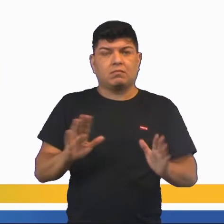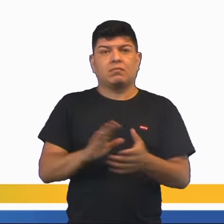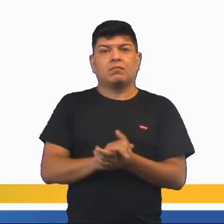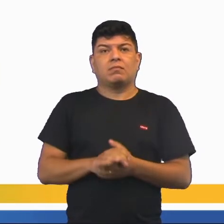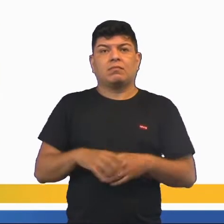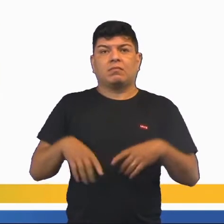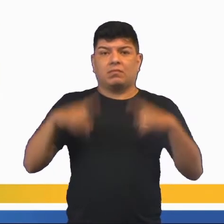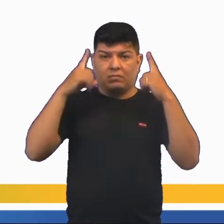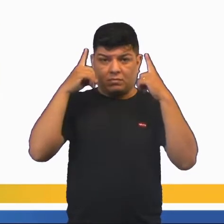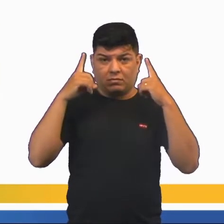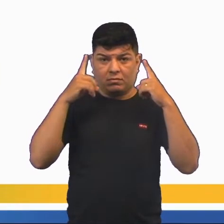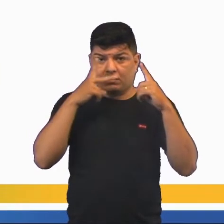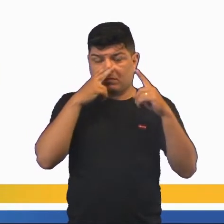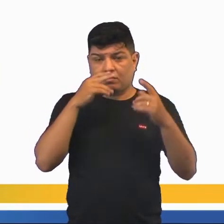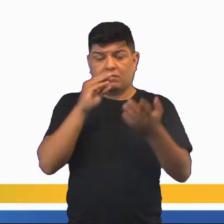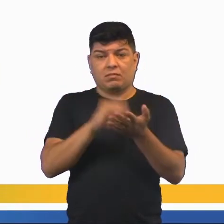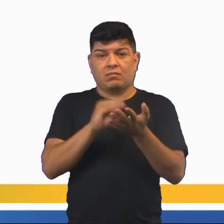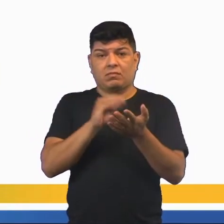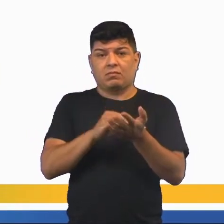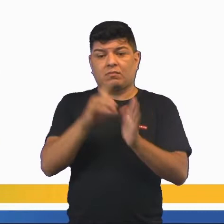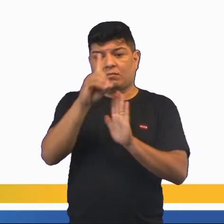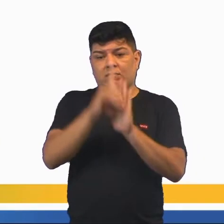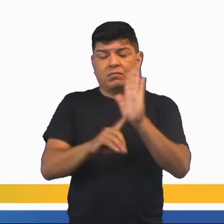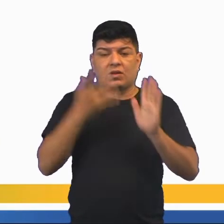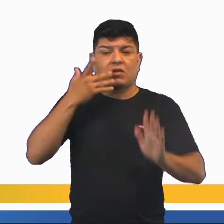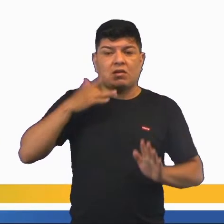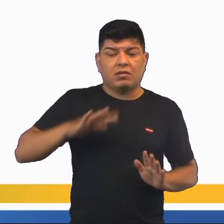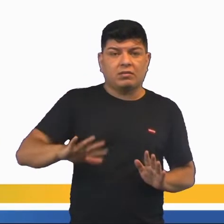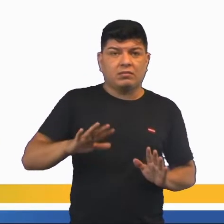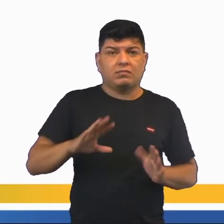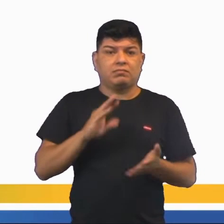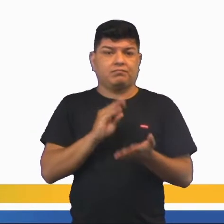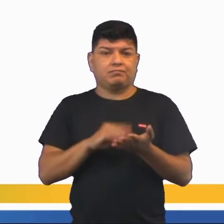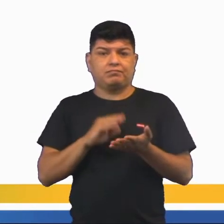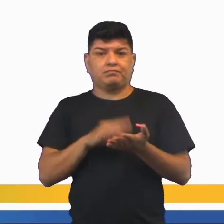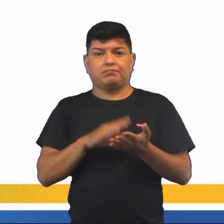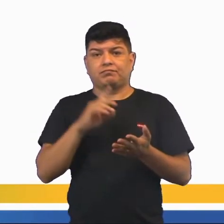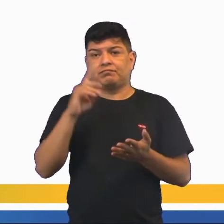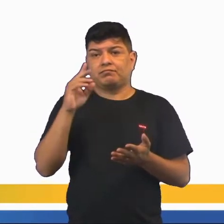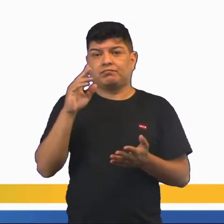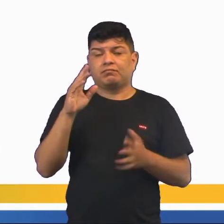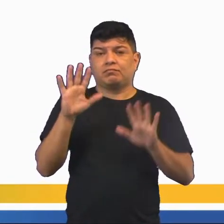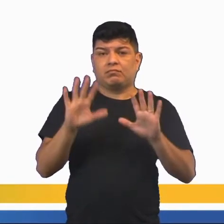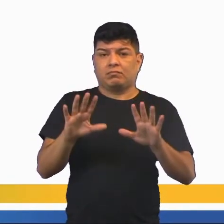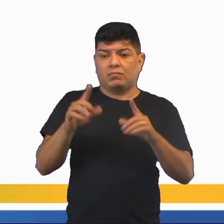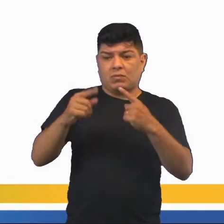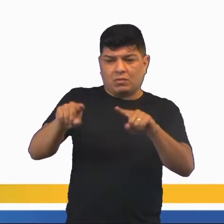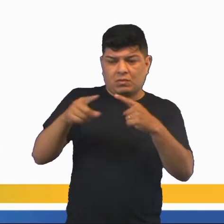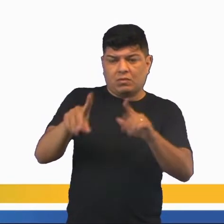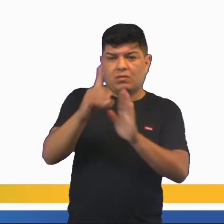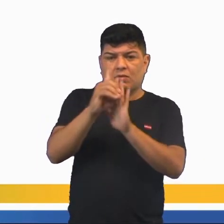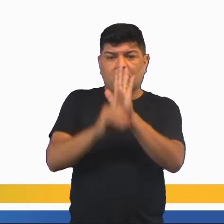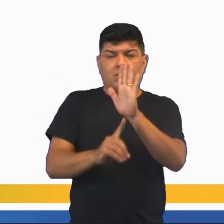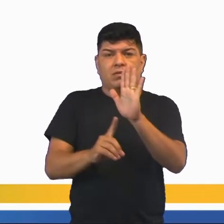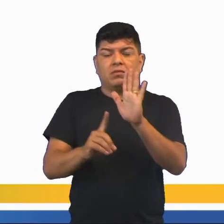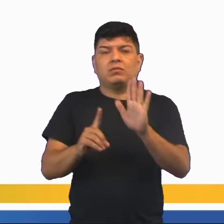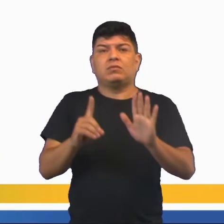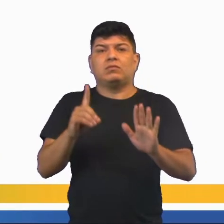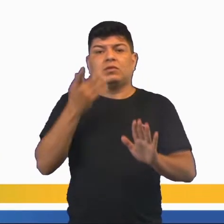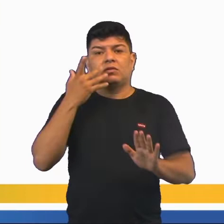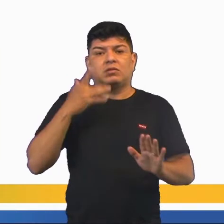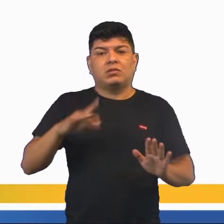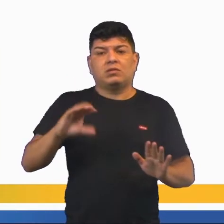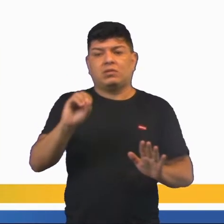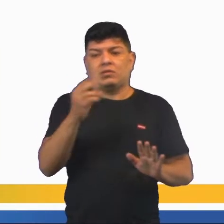dos direitos da criança, olha, fragilidade da criança, toda e qualquer situação que ameace ou viole os direitos da criança ou